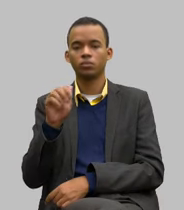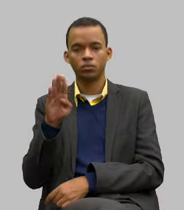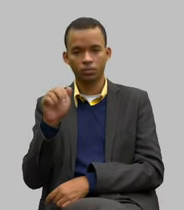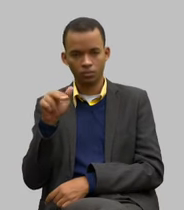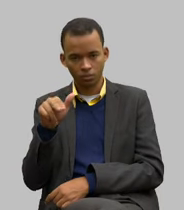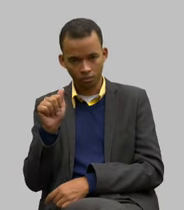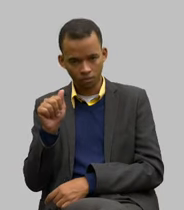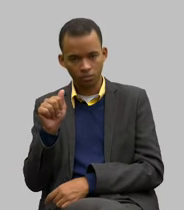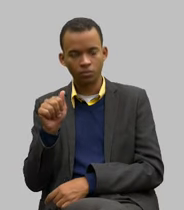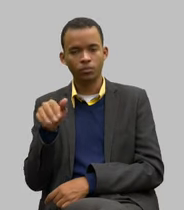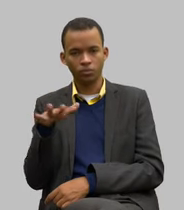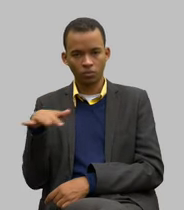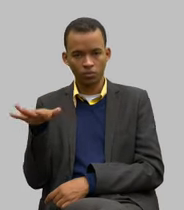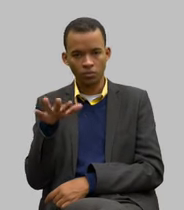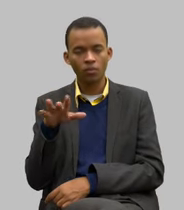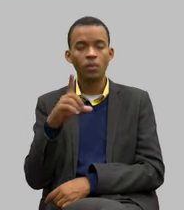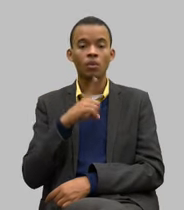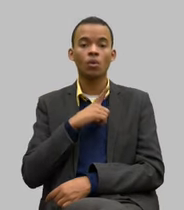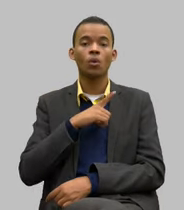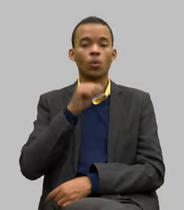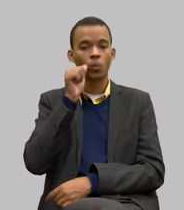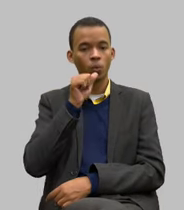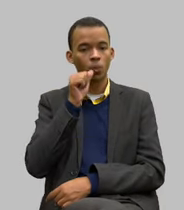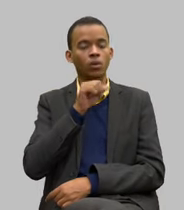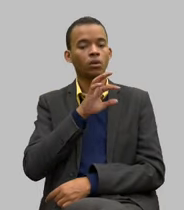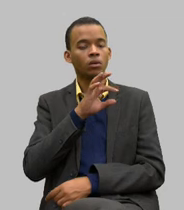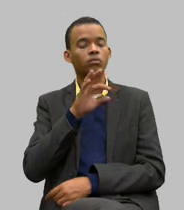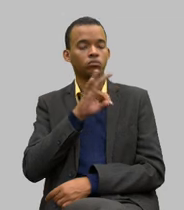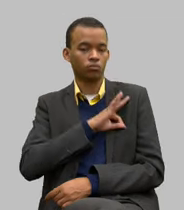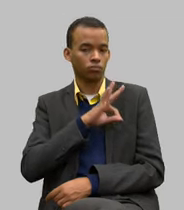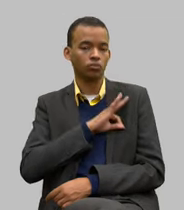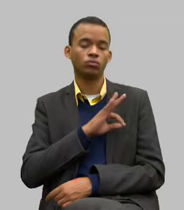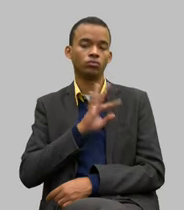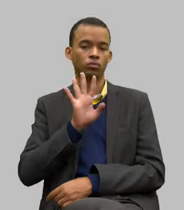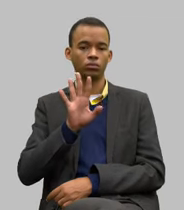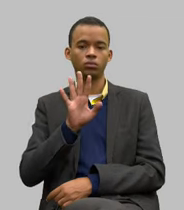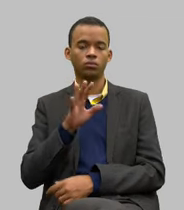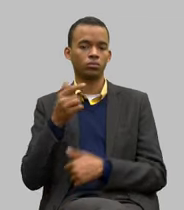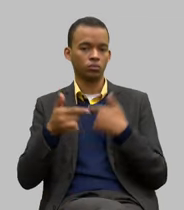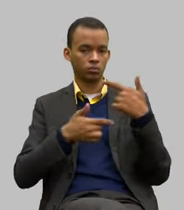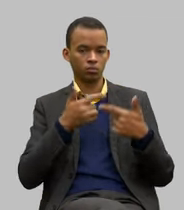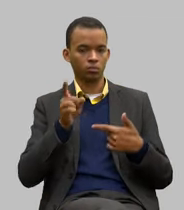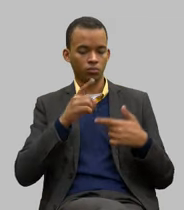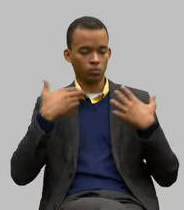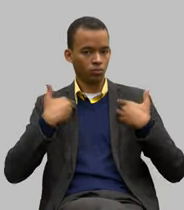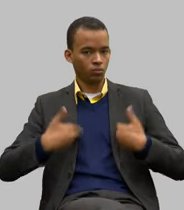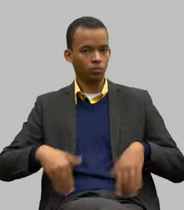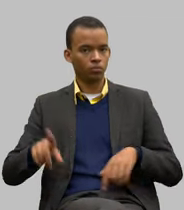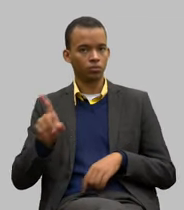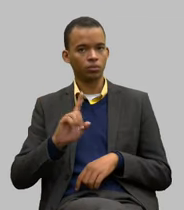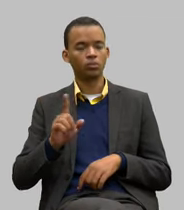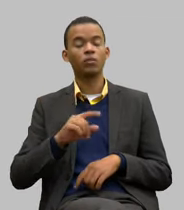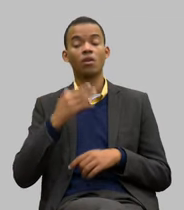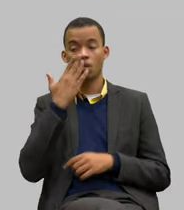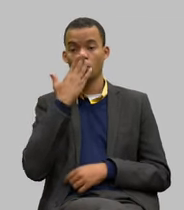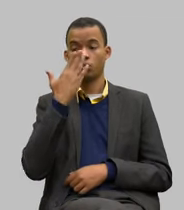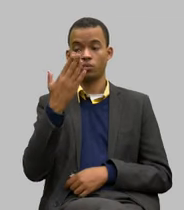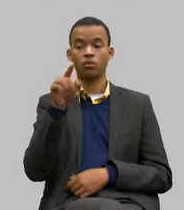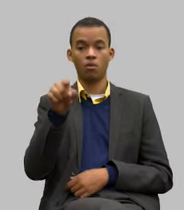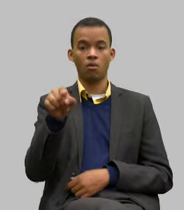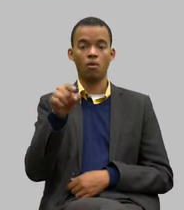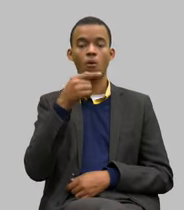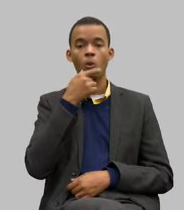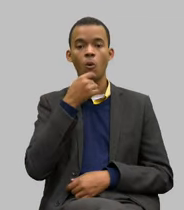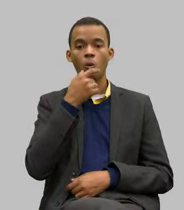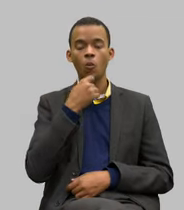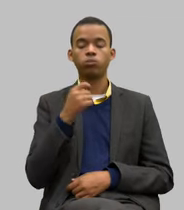com outras duas policiais militares e um indivíduo à frente dela ela tentando